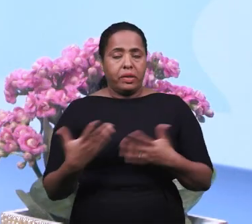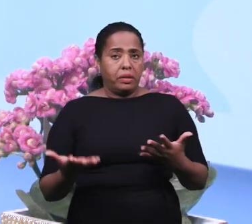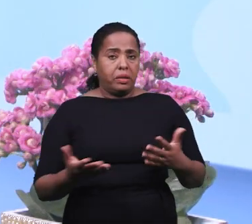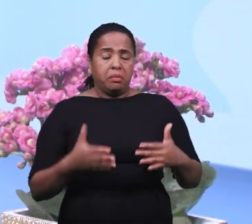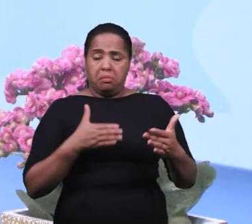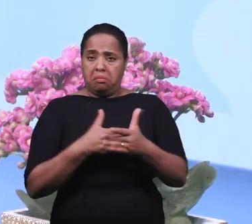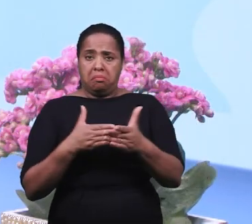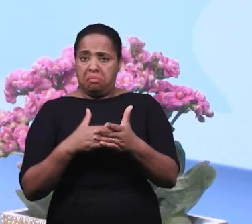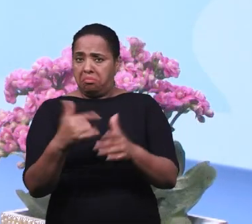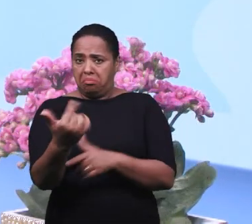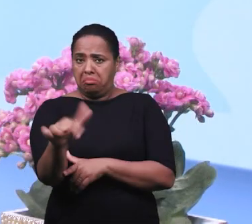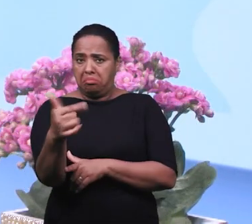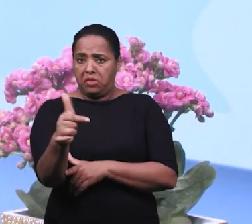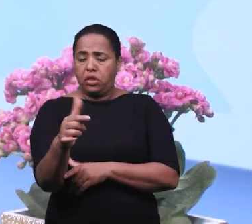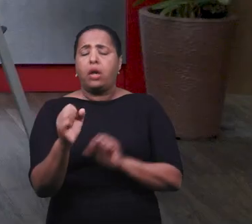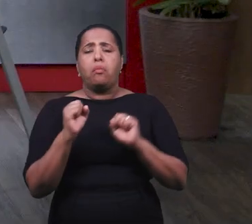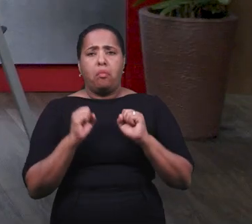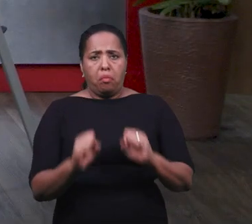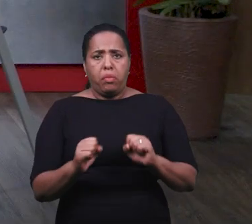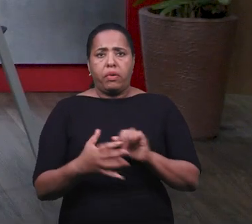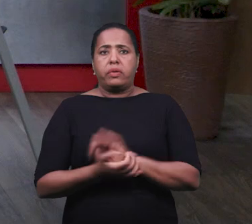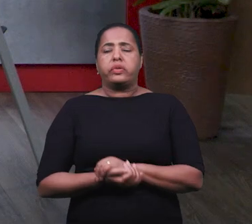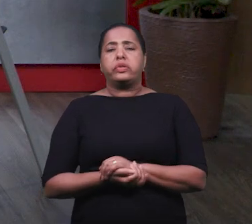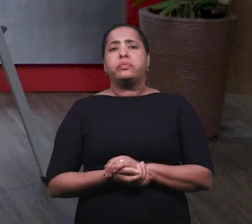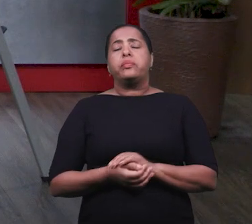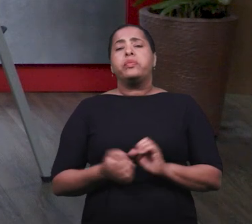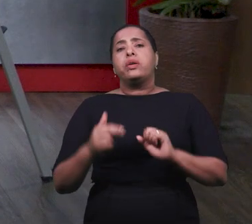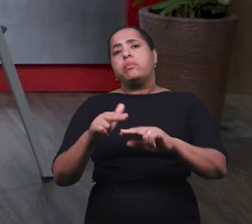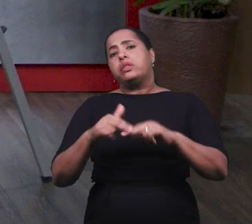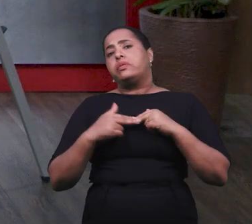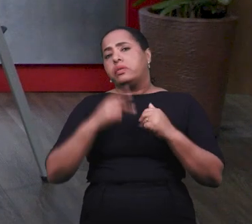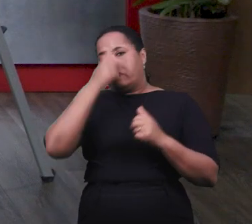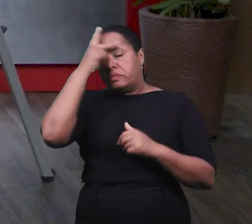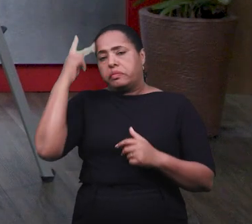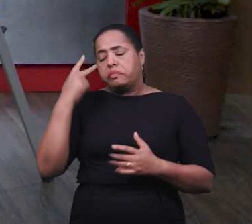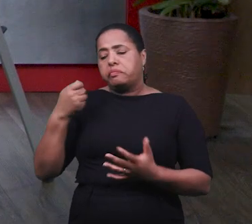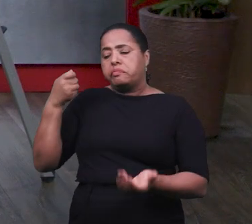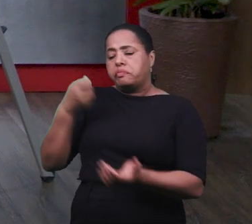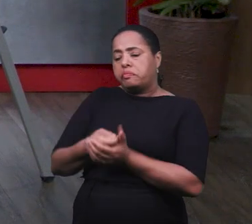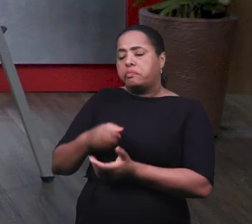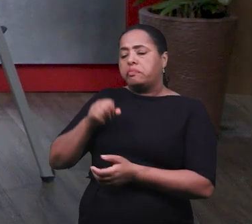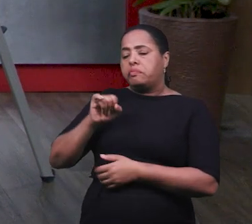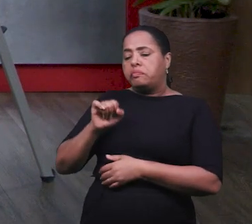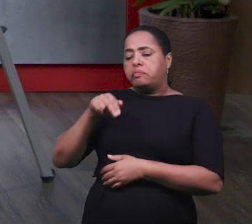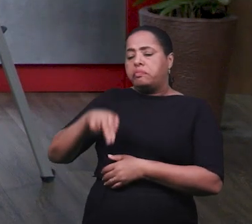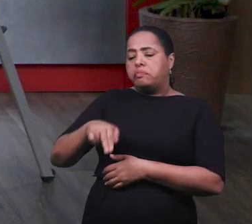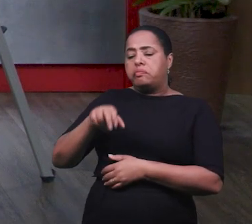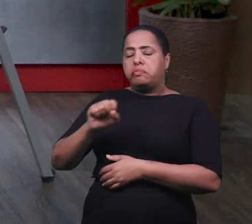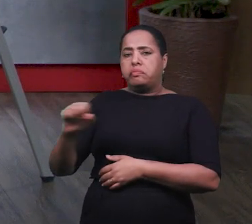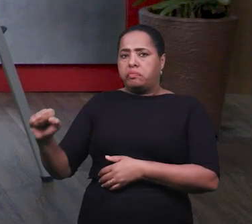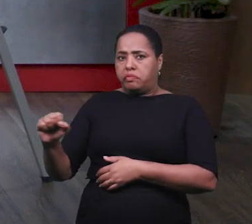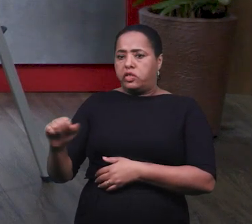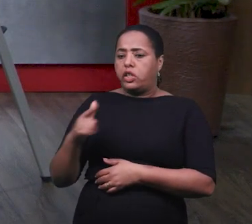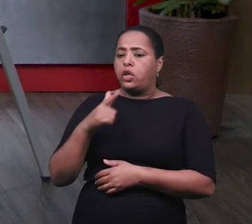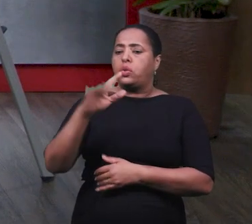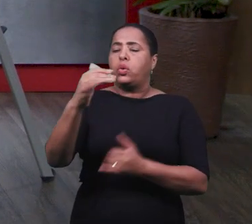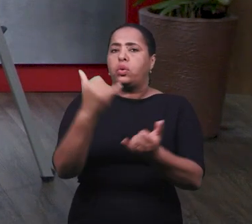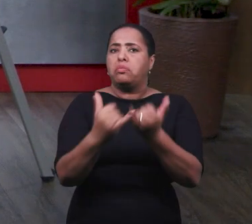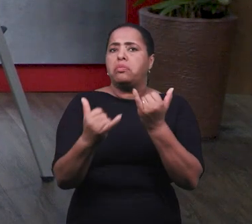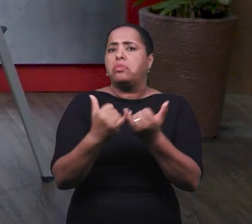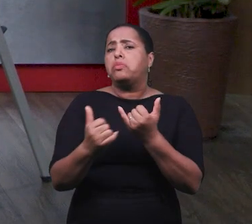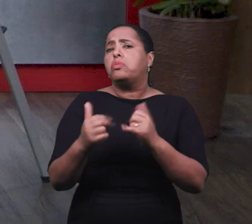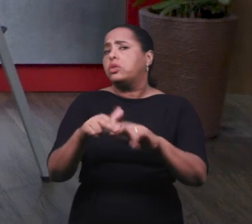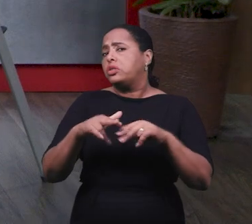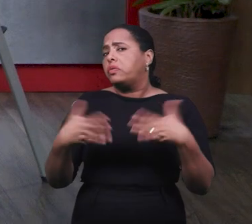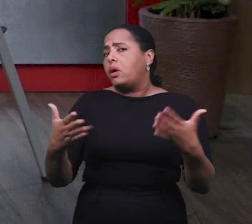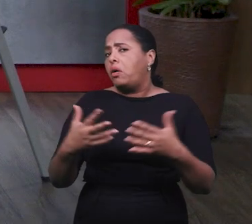nenhum impedimento. Entendi. É possível sim, até mesmo porque assim, se a pessoa contribuiu para regimes distintos, por que não se